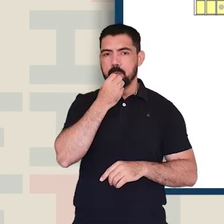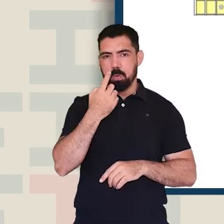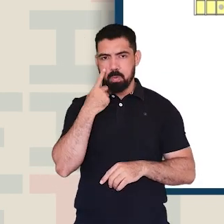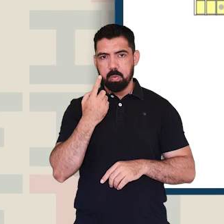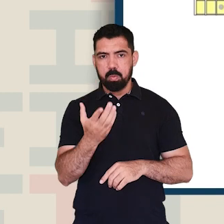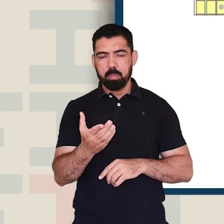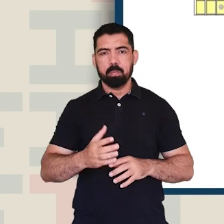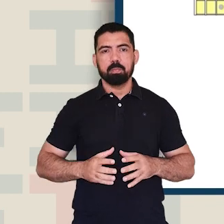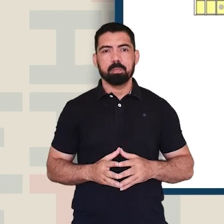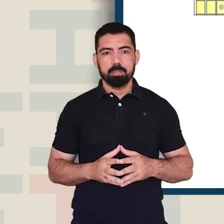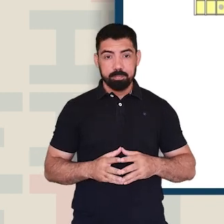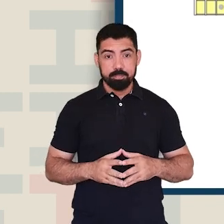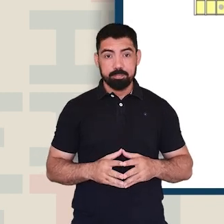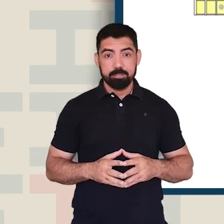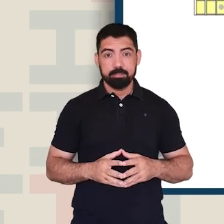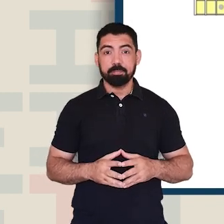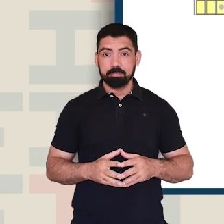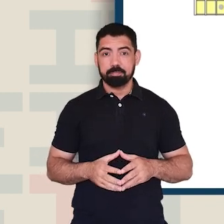fazer,